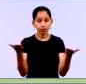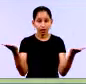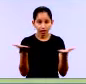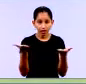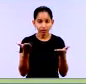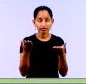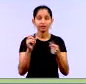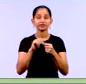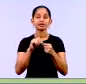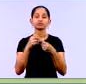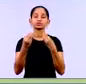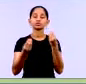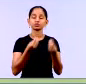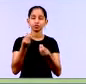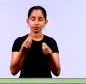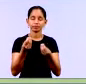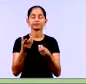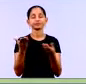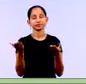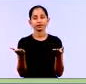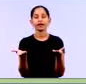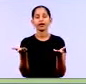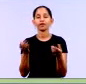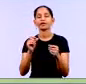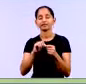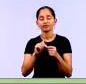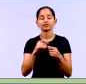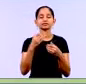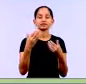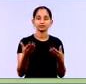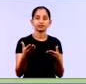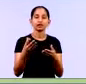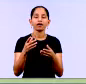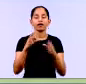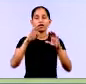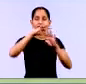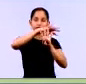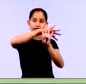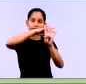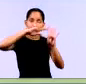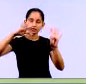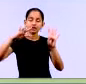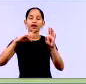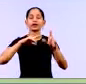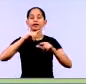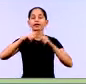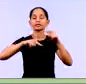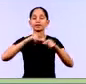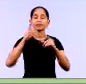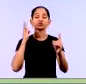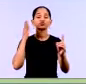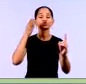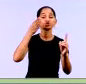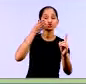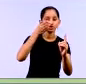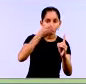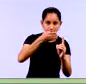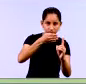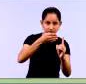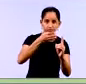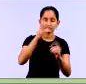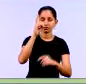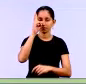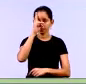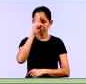agora esse meu orçamento de mão de obra direta. Então, neste orçamento de mão de